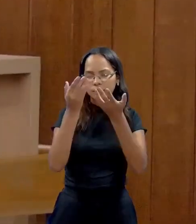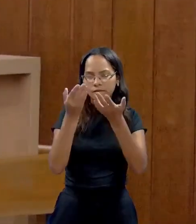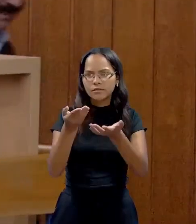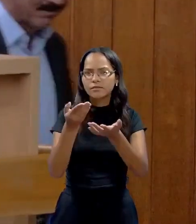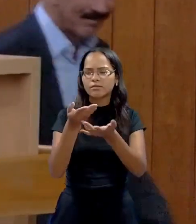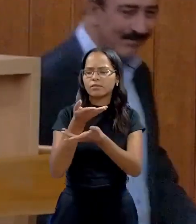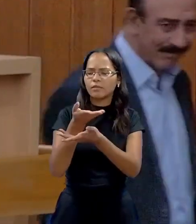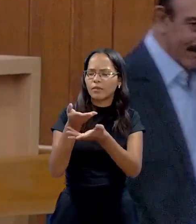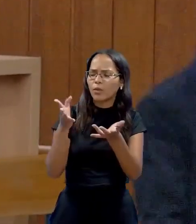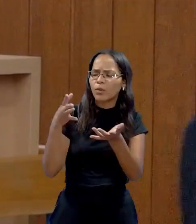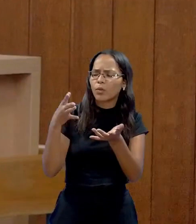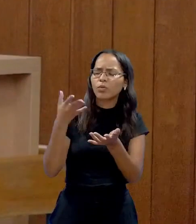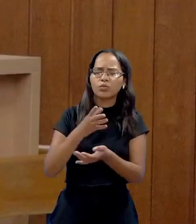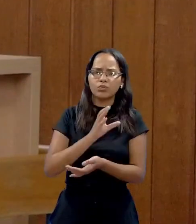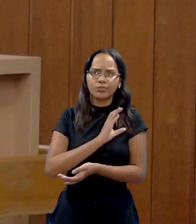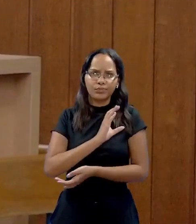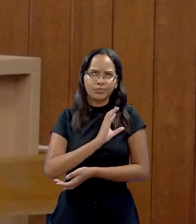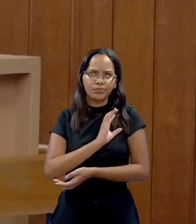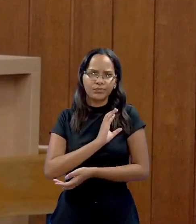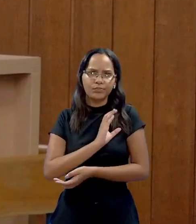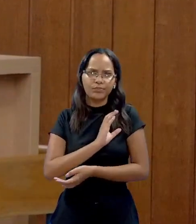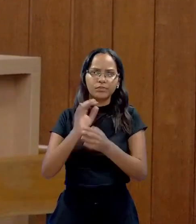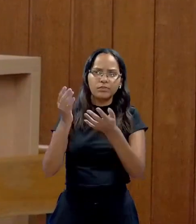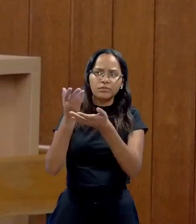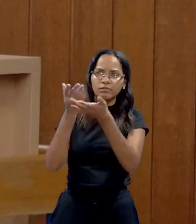galeria, sob